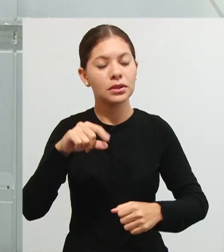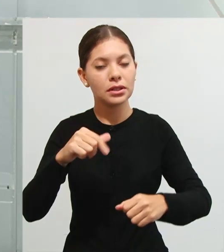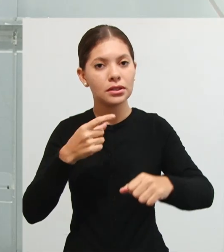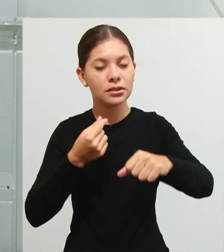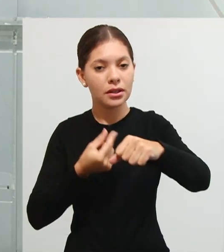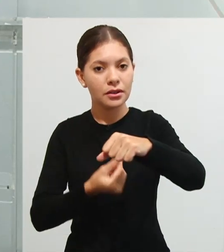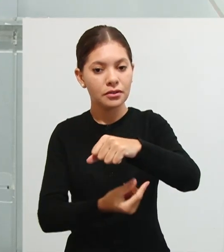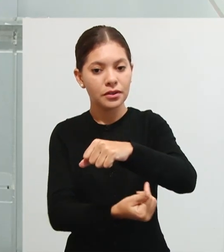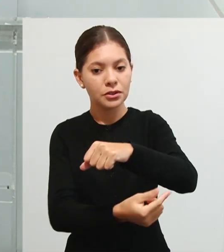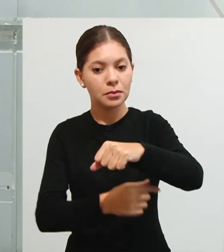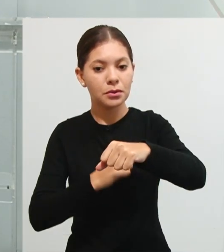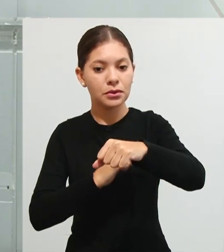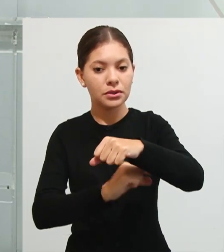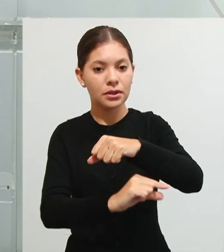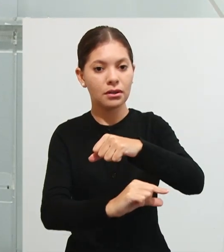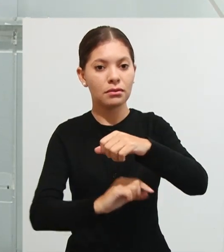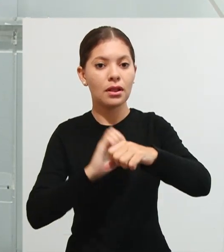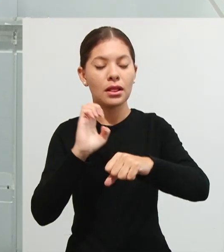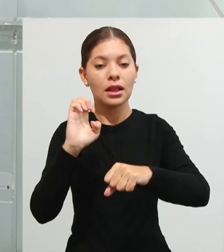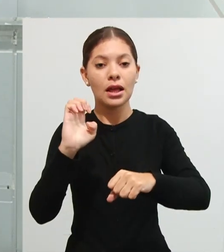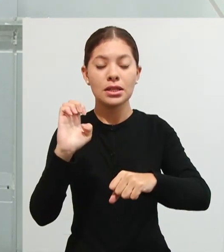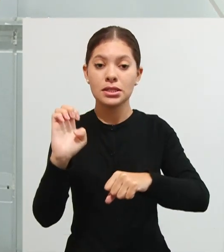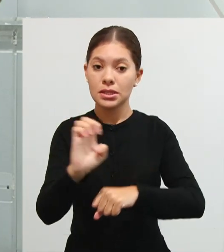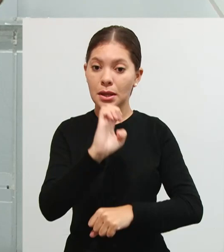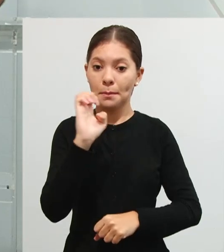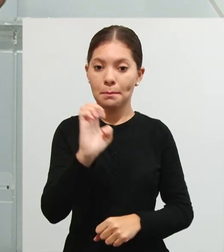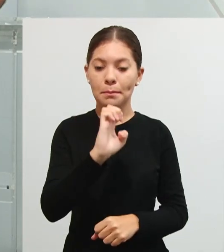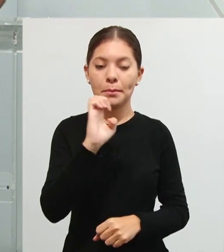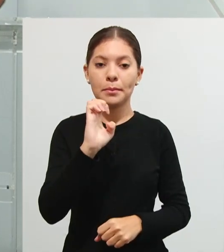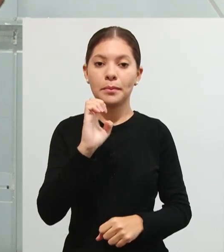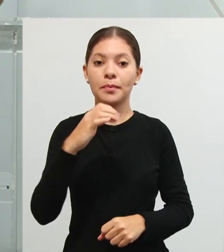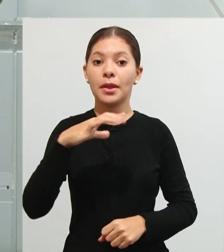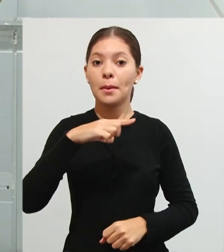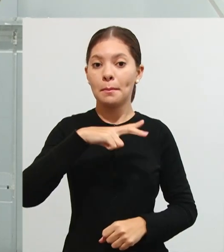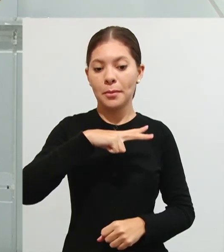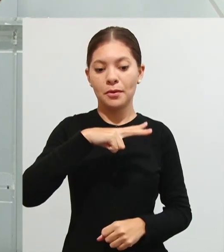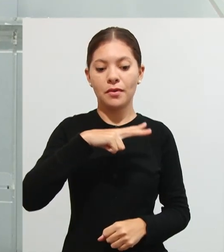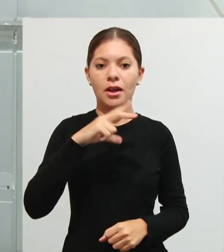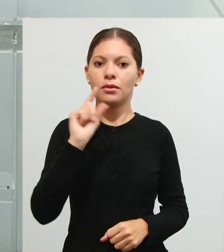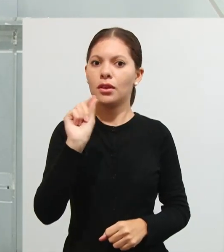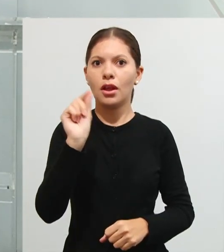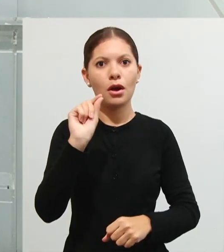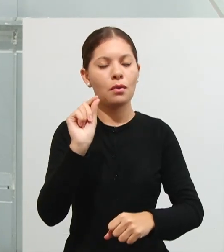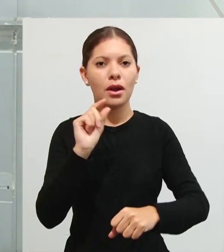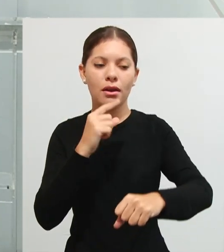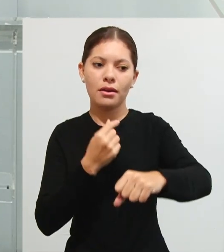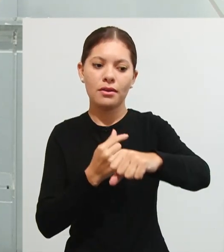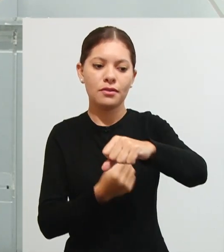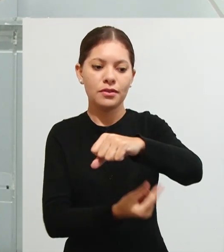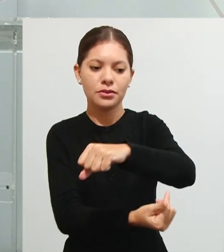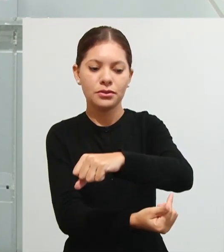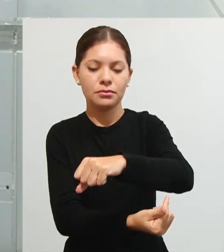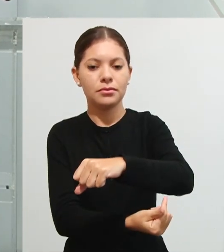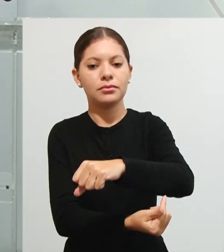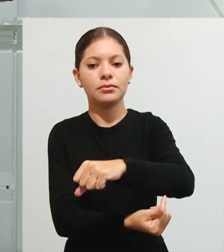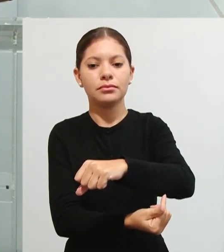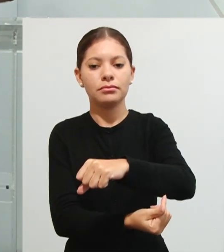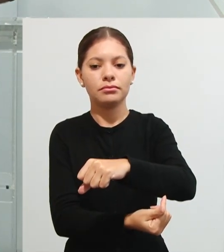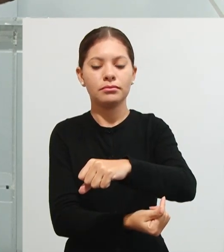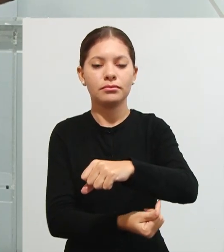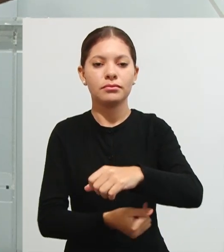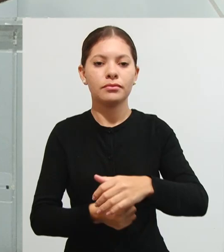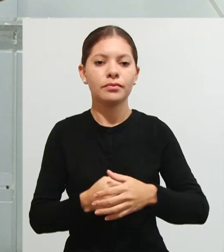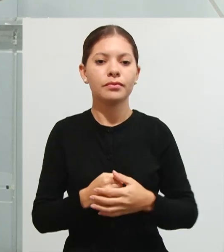Estado é nas empresas privadas, tá? Não confundam um investimento do Estado em empresas estatais, não. Foram